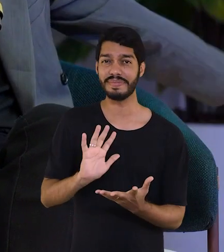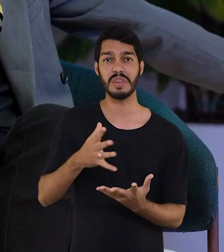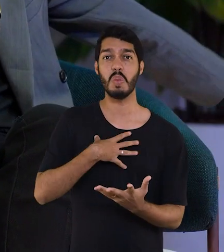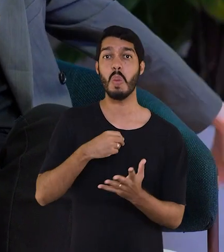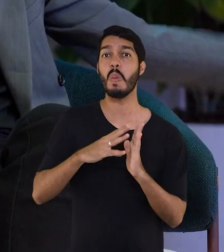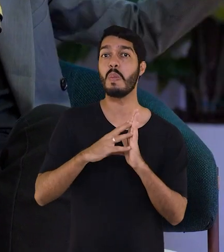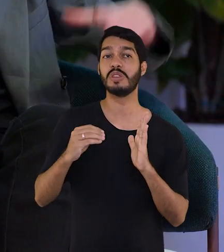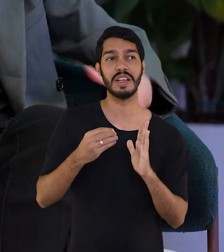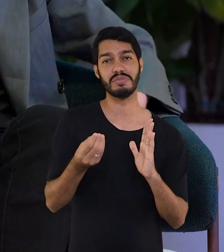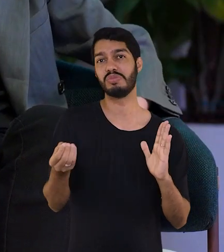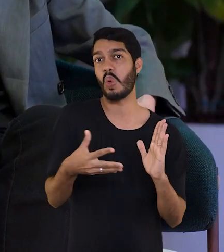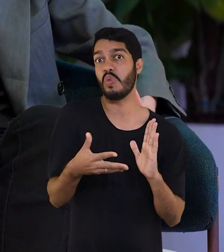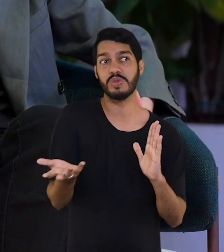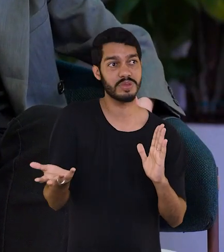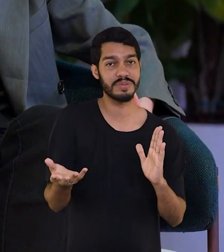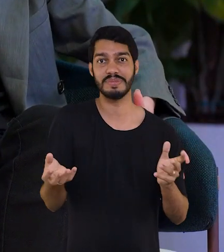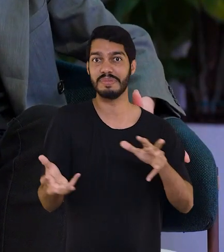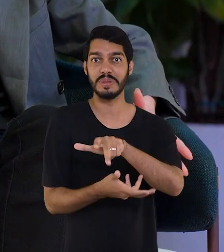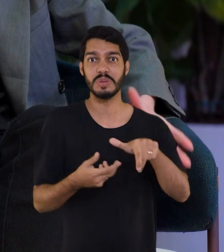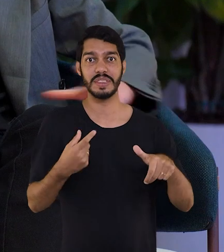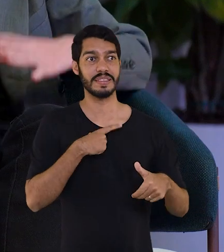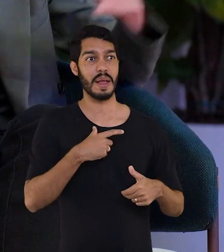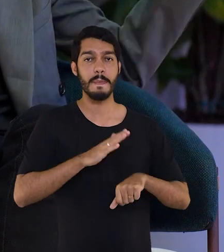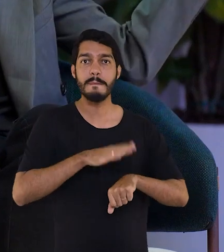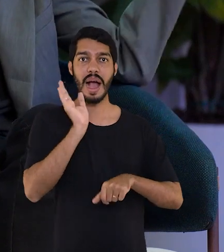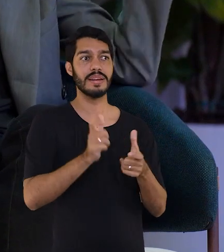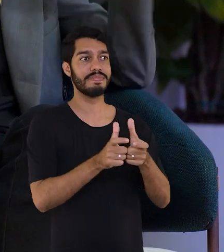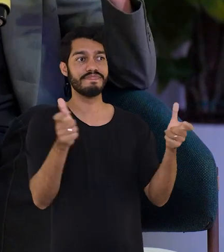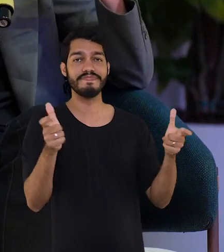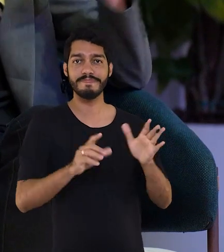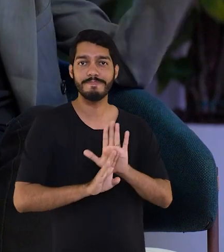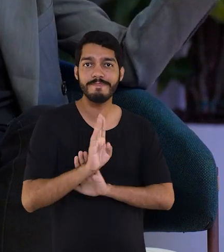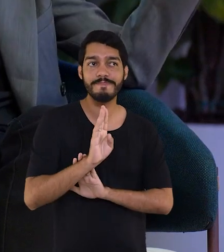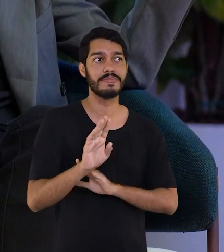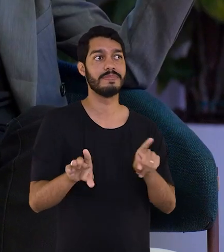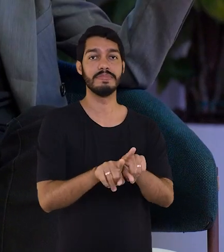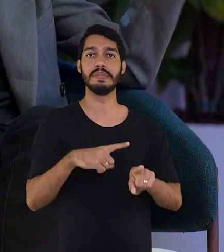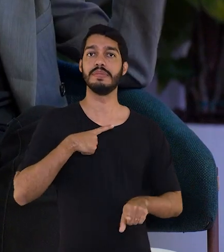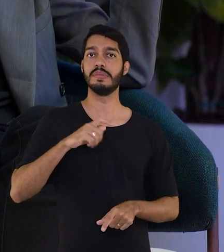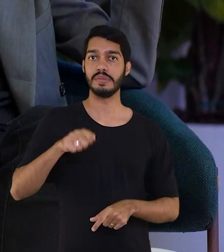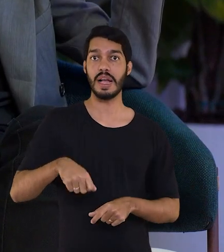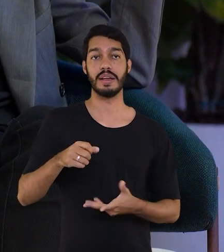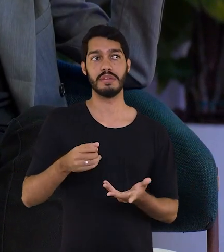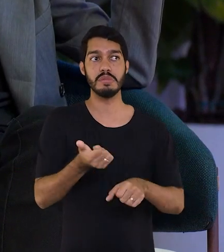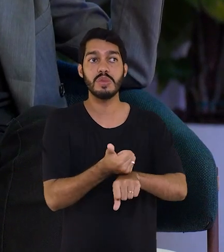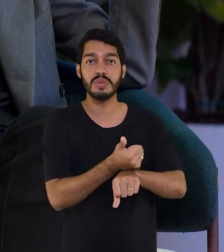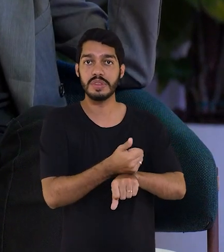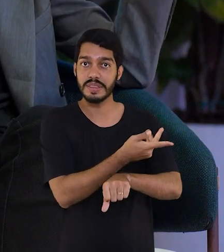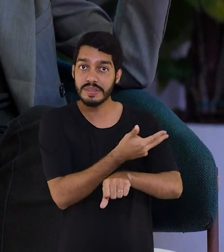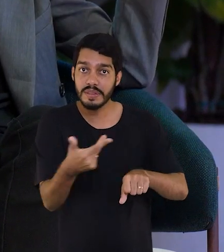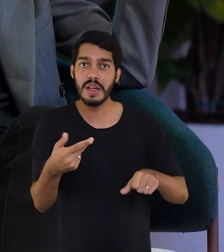modelo de mundo. Assim, é um novo modelo de mundo que está se inaugurando, nesse sentido de ganho de eficiência exponencial. Ao mesmo tempo, existe